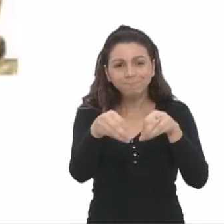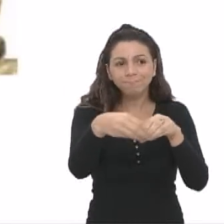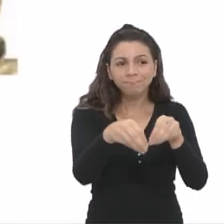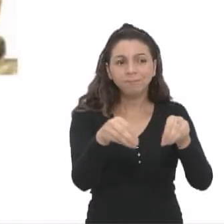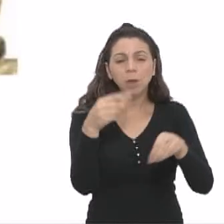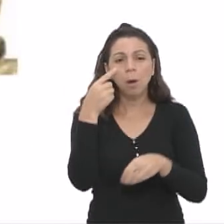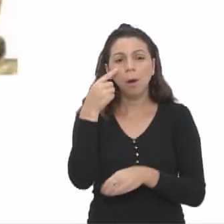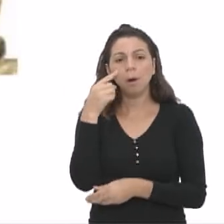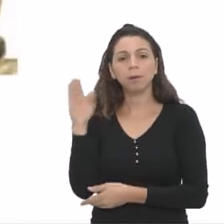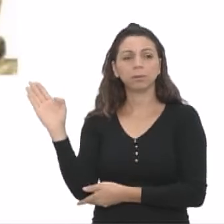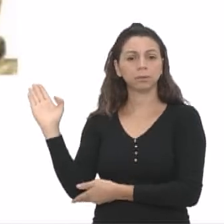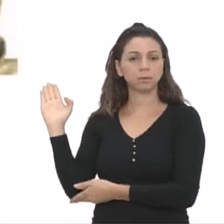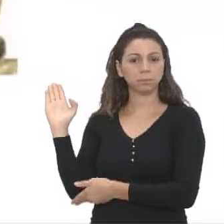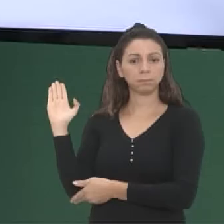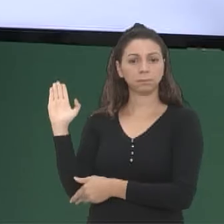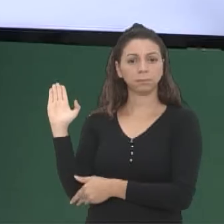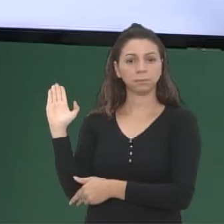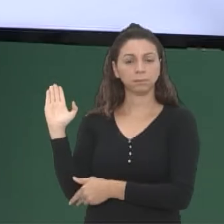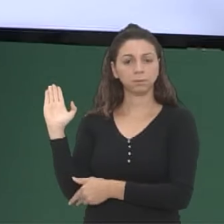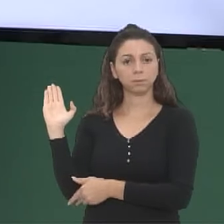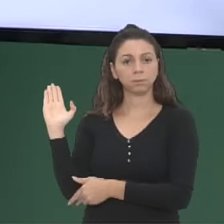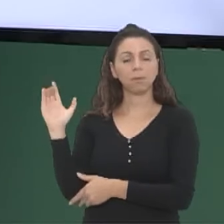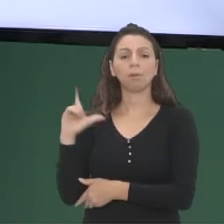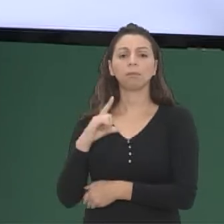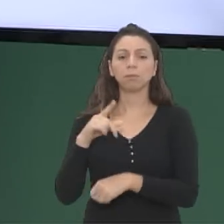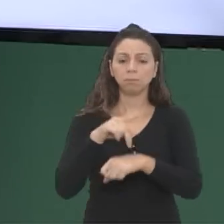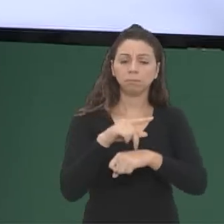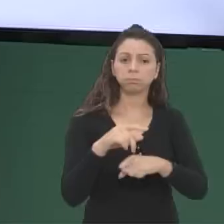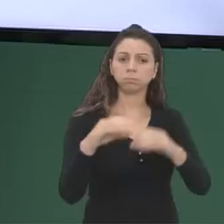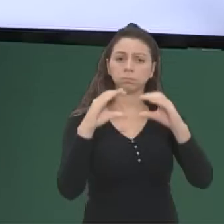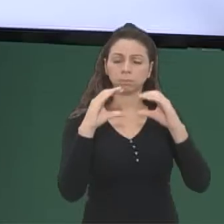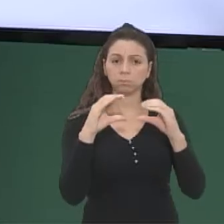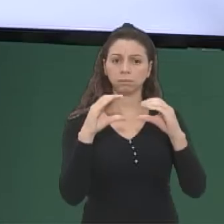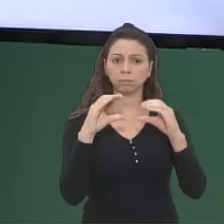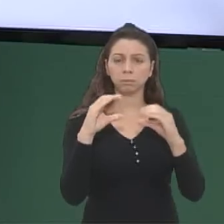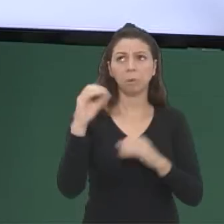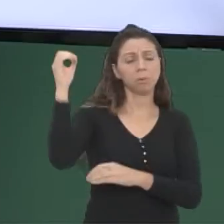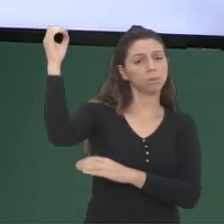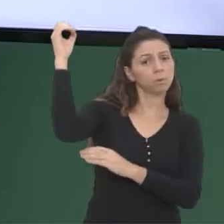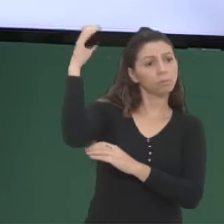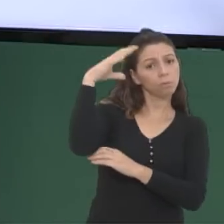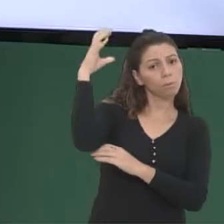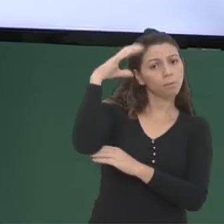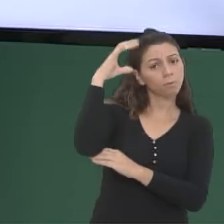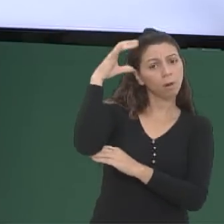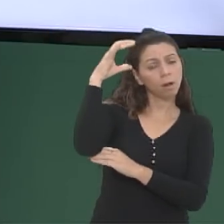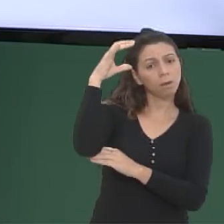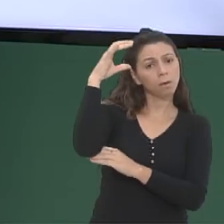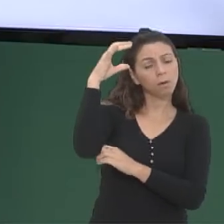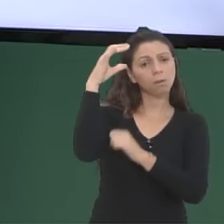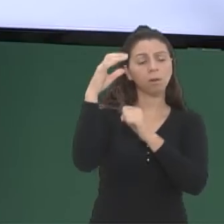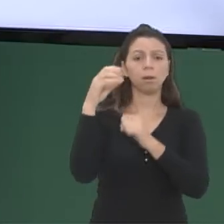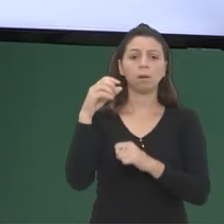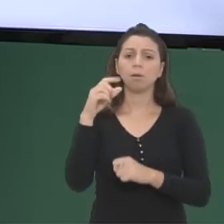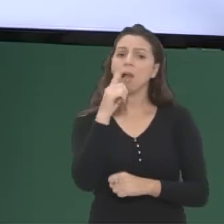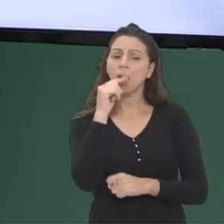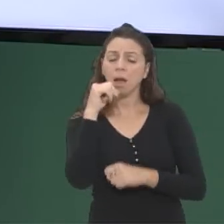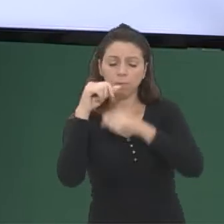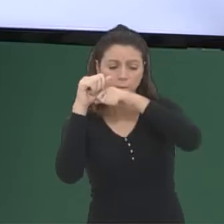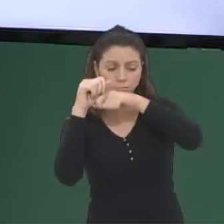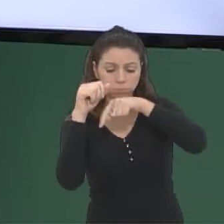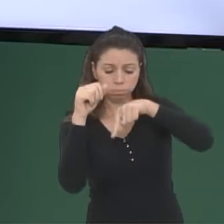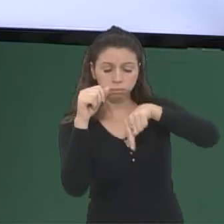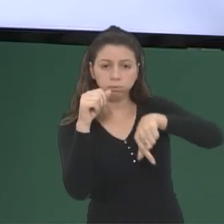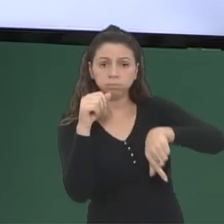bem isso. Eu tenho uma rocha e por alguma razão choveu nessa região e depositou água. De repente está